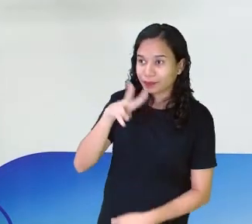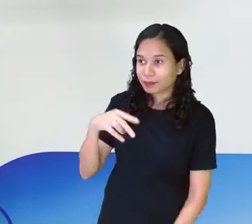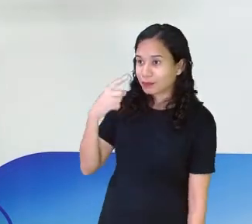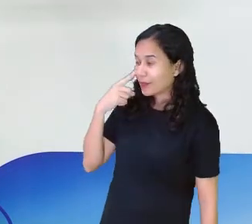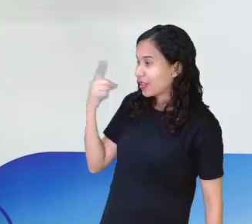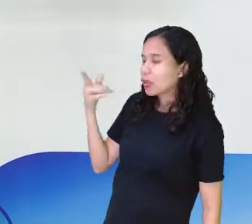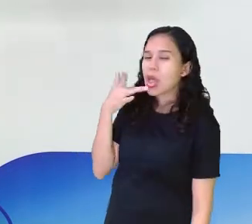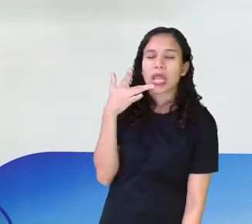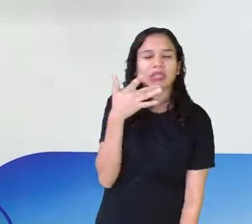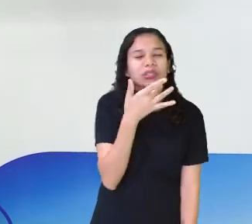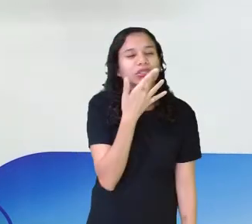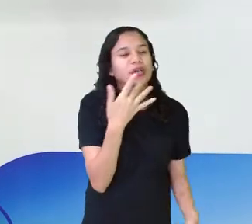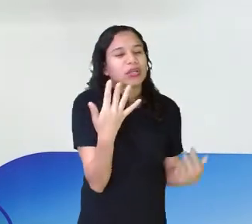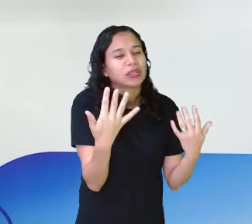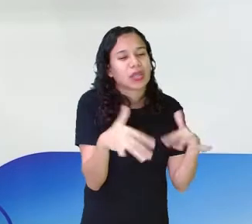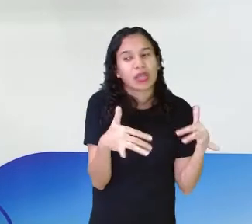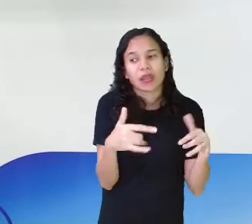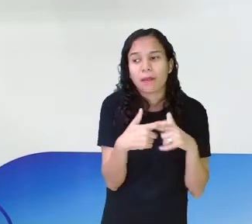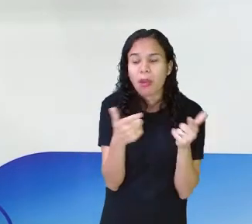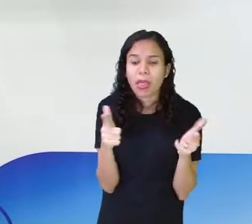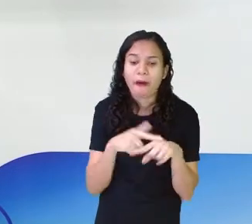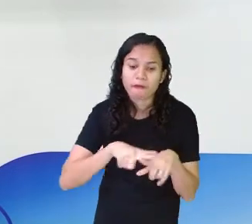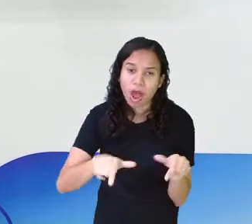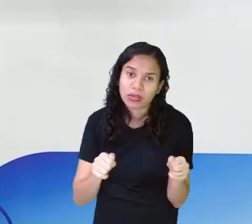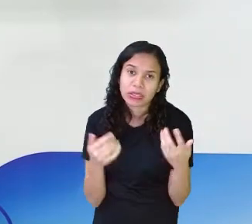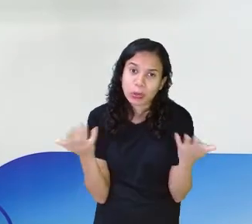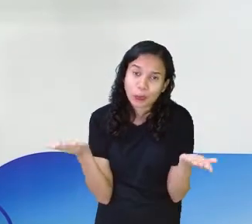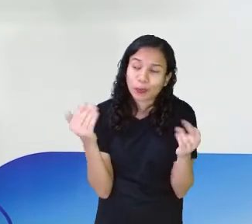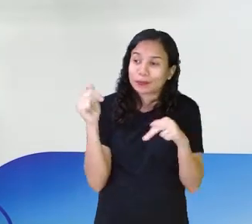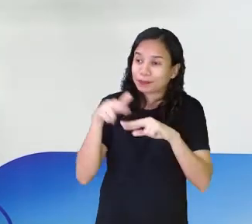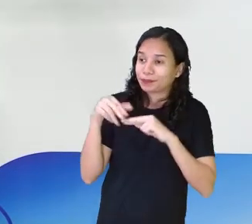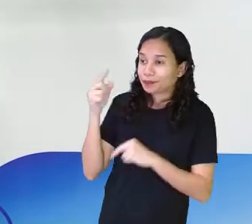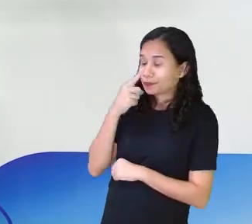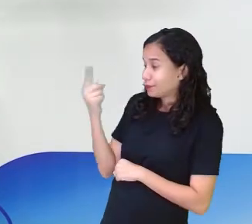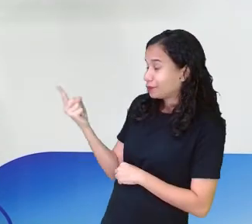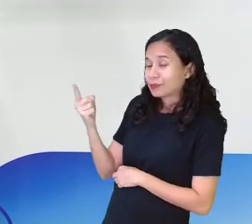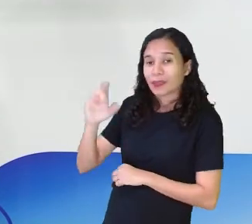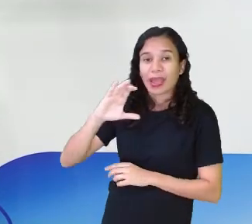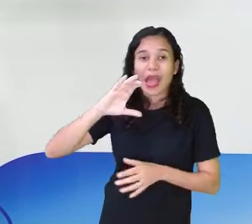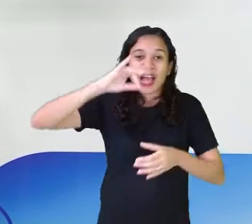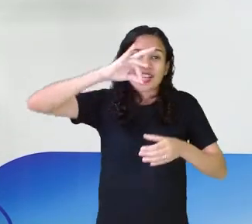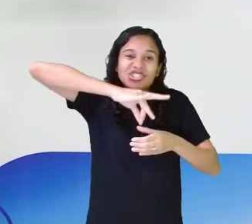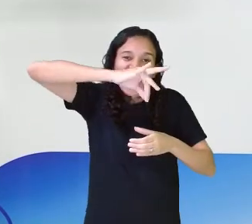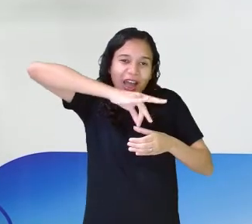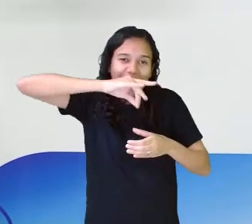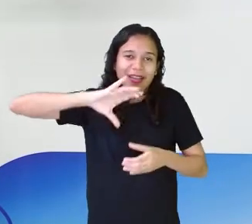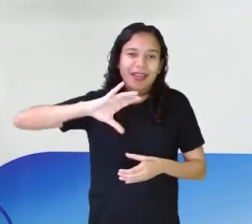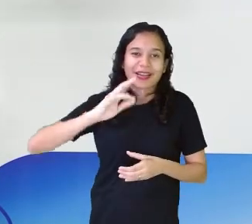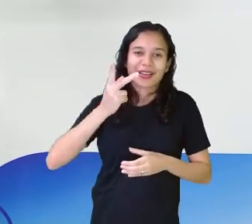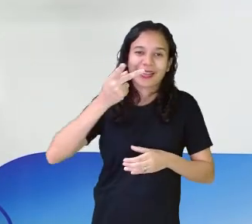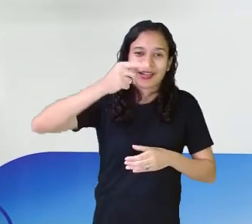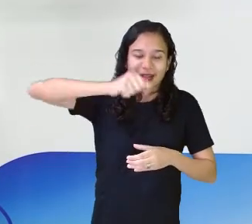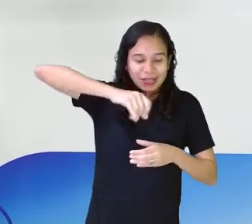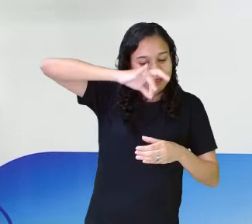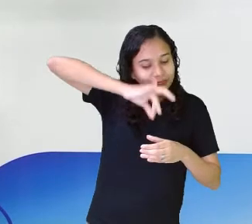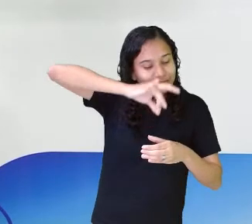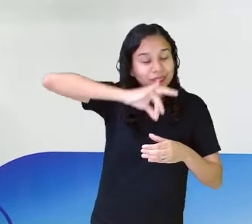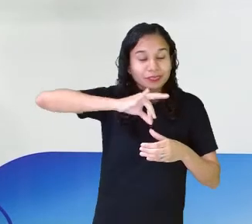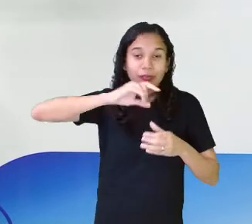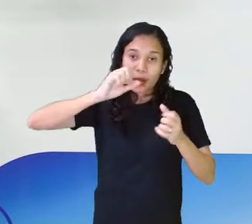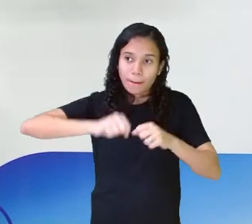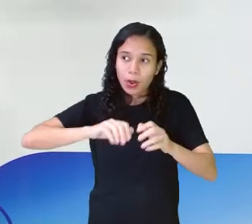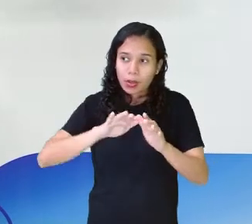é uma delícia, inclusive, mas está vazio. Eu tenho aqui, ó, a caixinha do chá. Eu posso planificar? Posso.